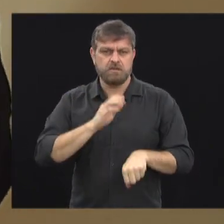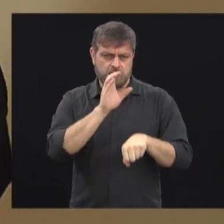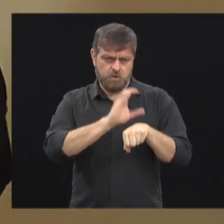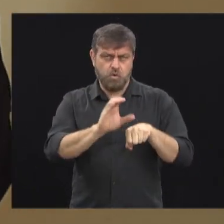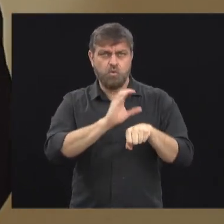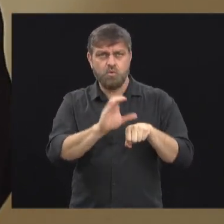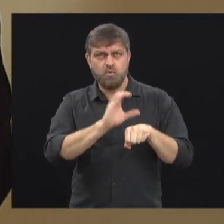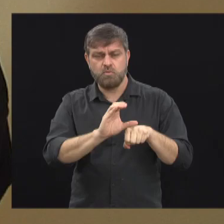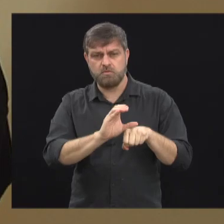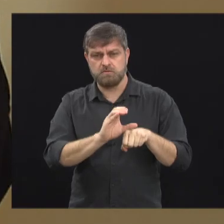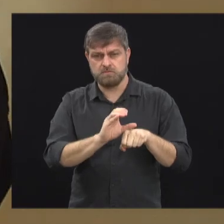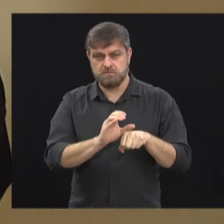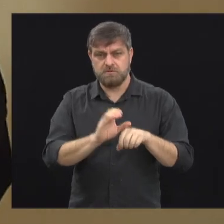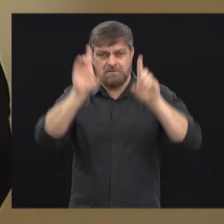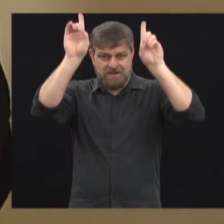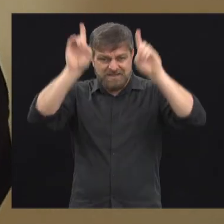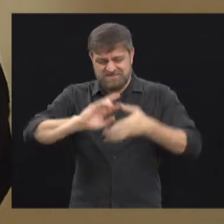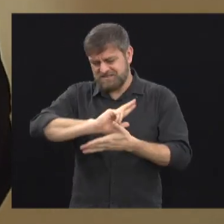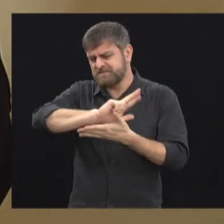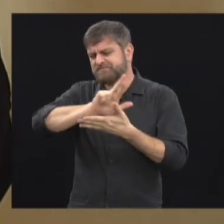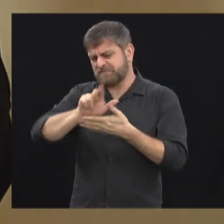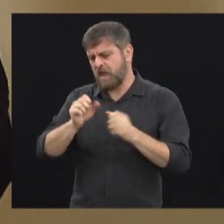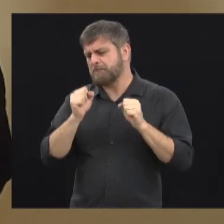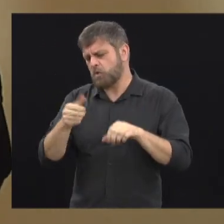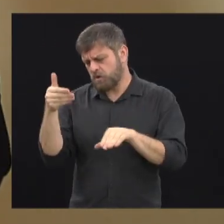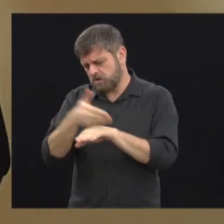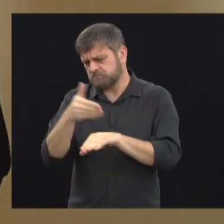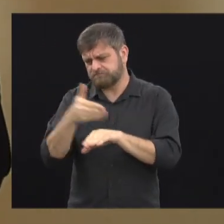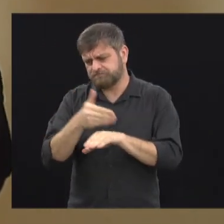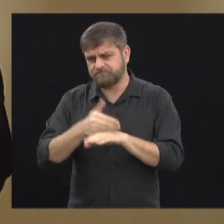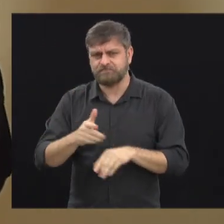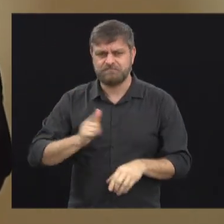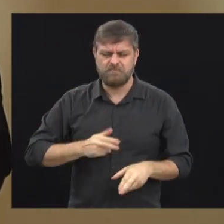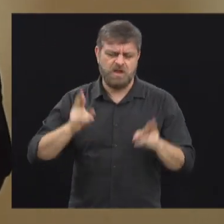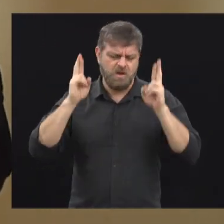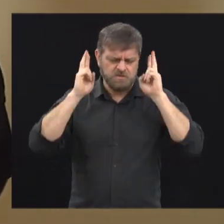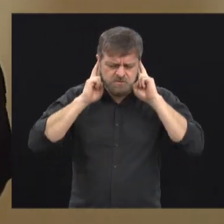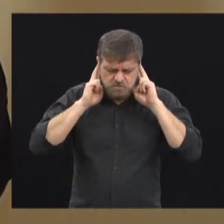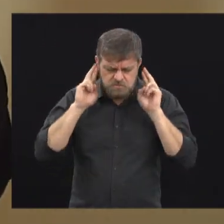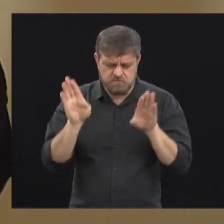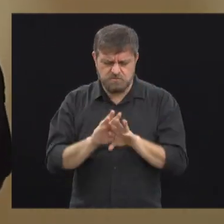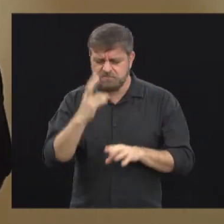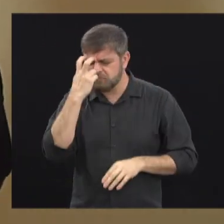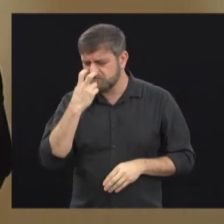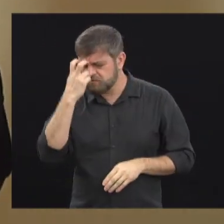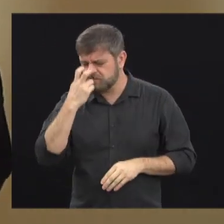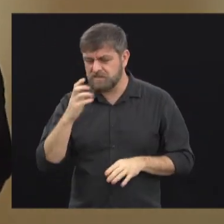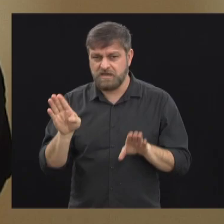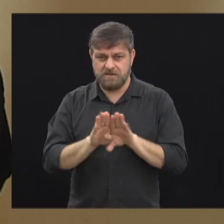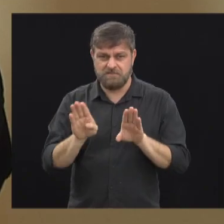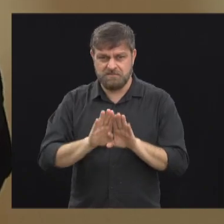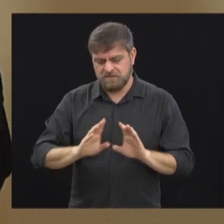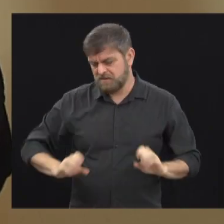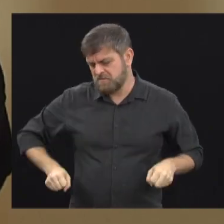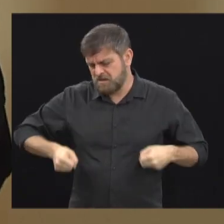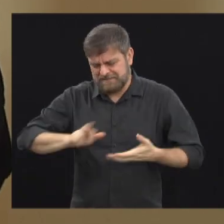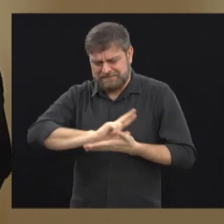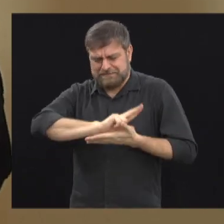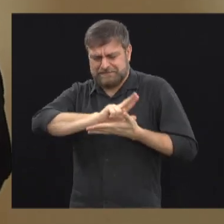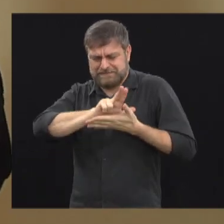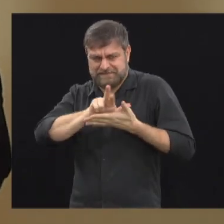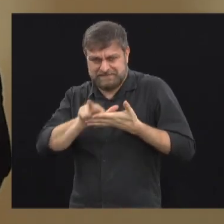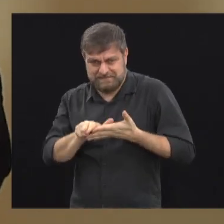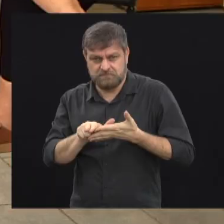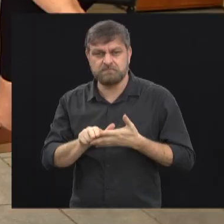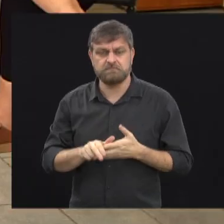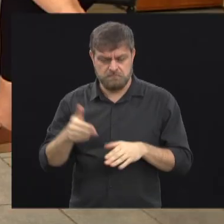aí trabalha com todas as deficiências. Aí tem pessoas com deficiência auditiva, visual, reabilitado do INSS e